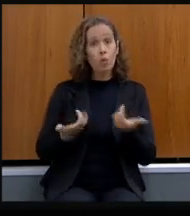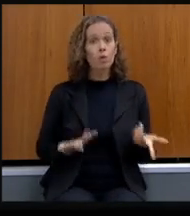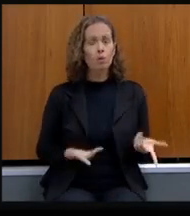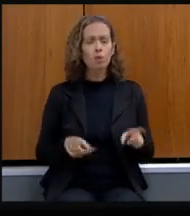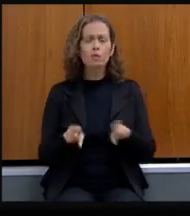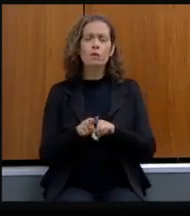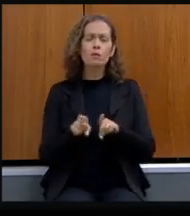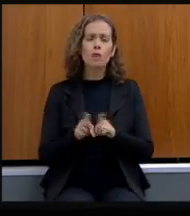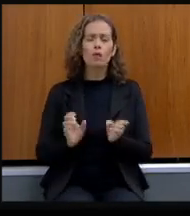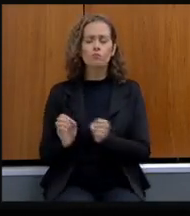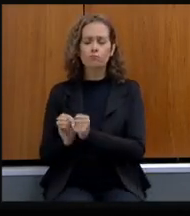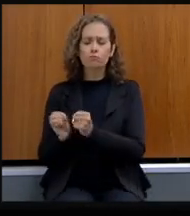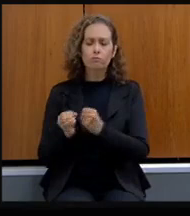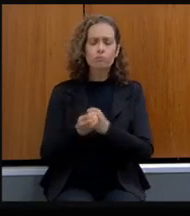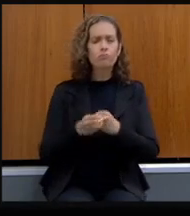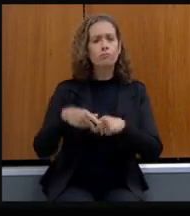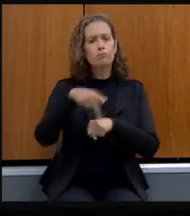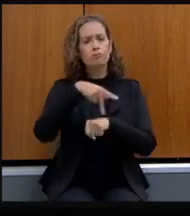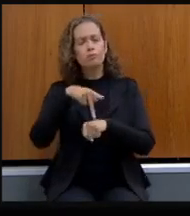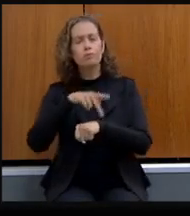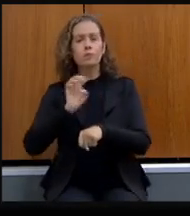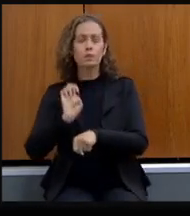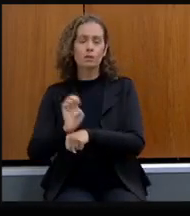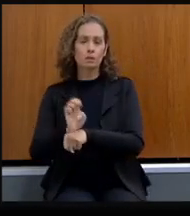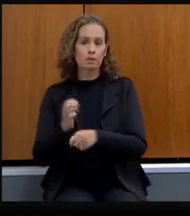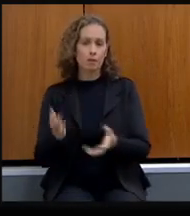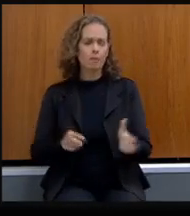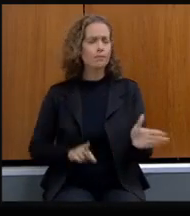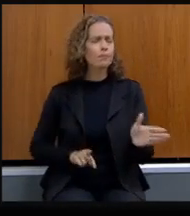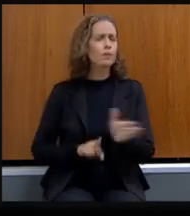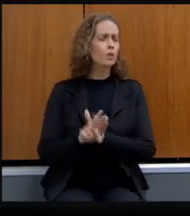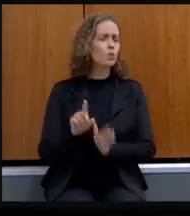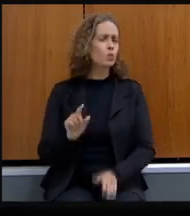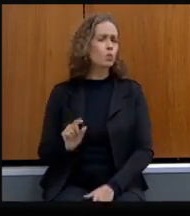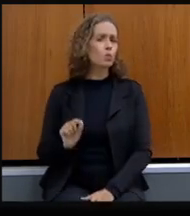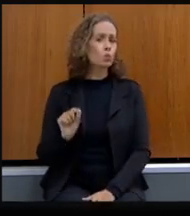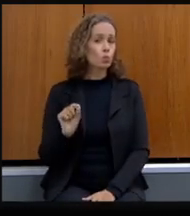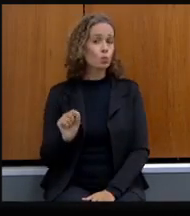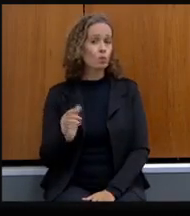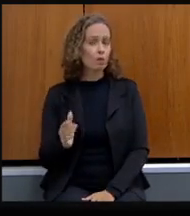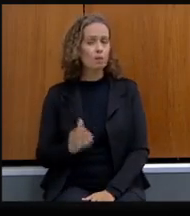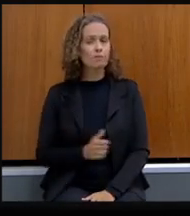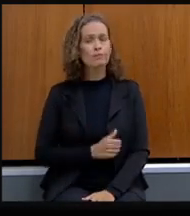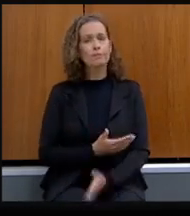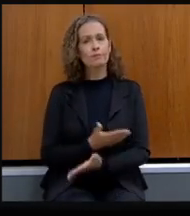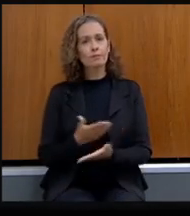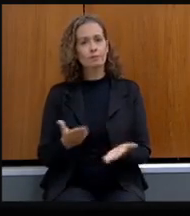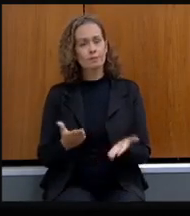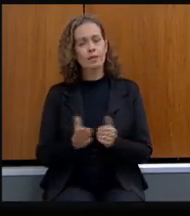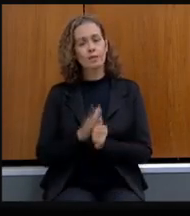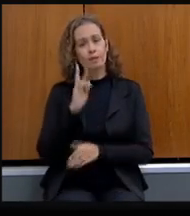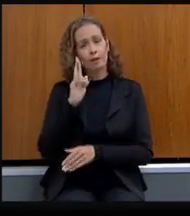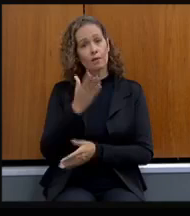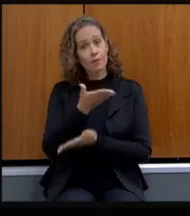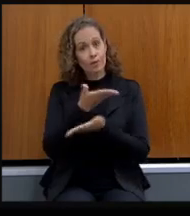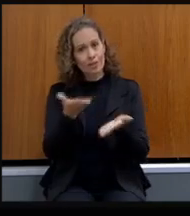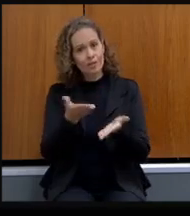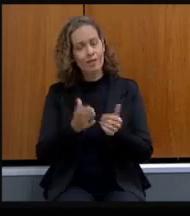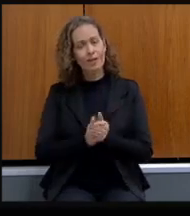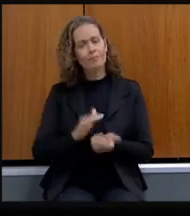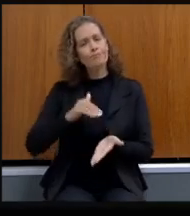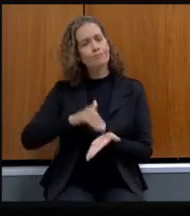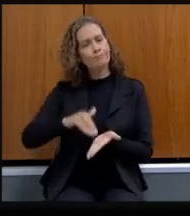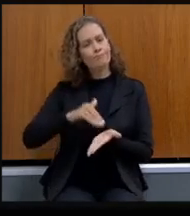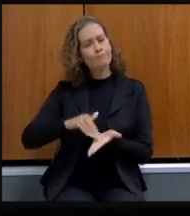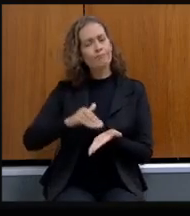municípios e estados a minha pergunta o seguinte senhora você né pela nossa amizade Liberdade você secretário